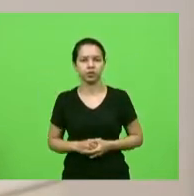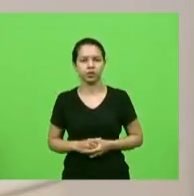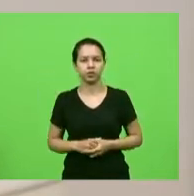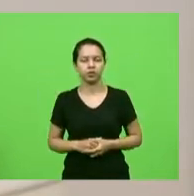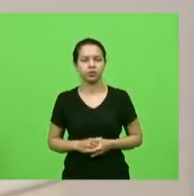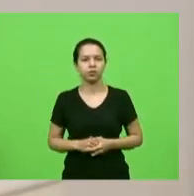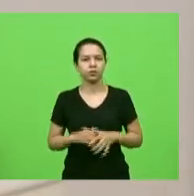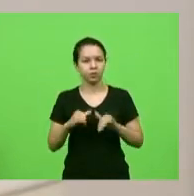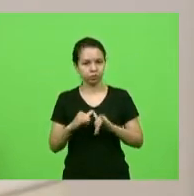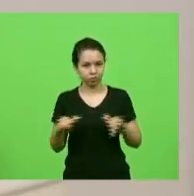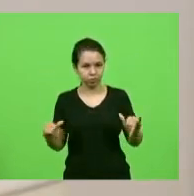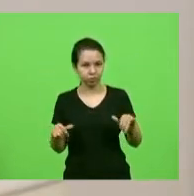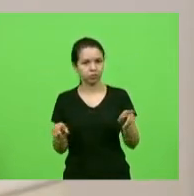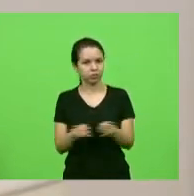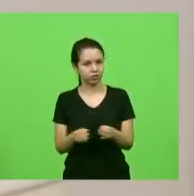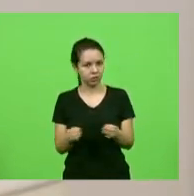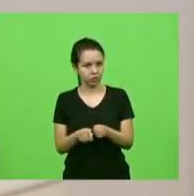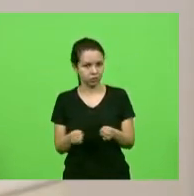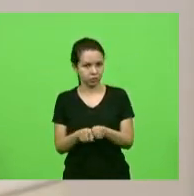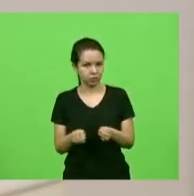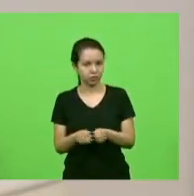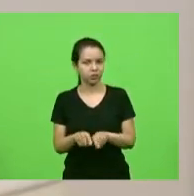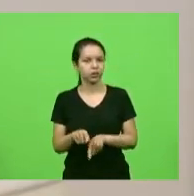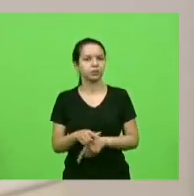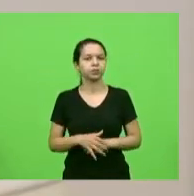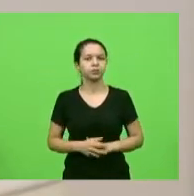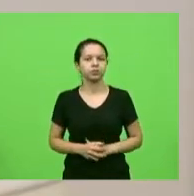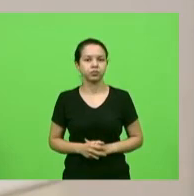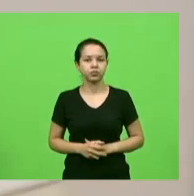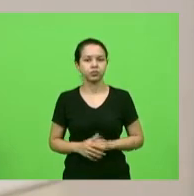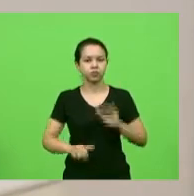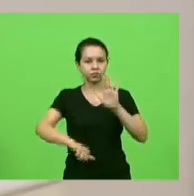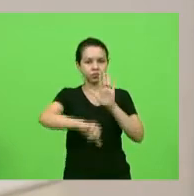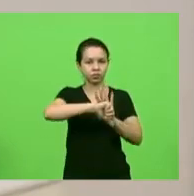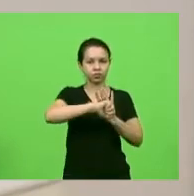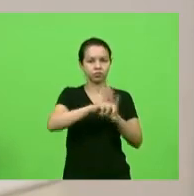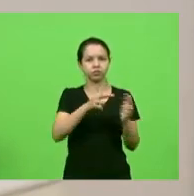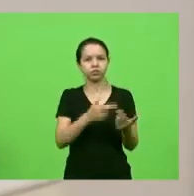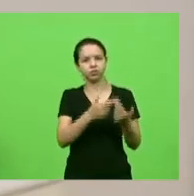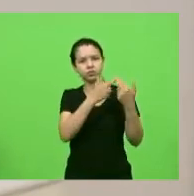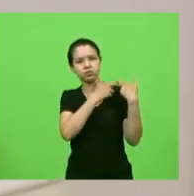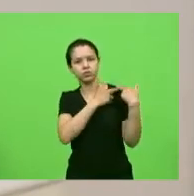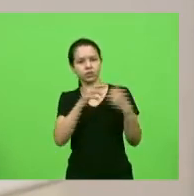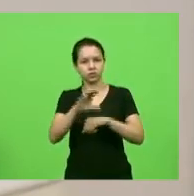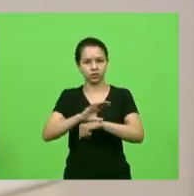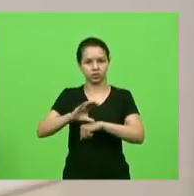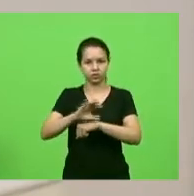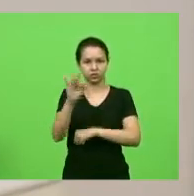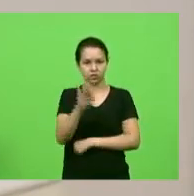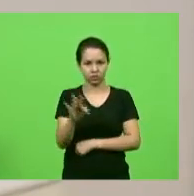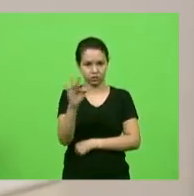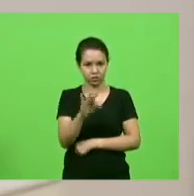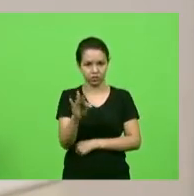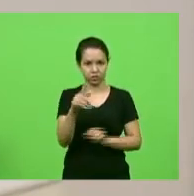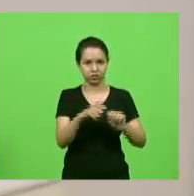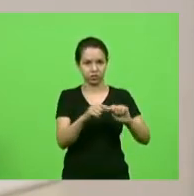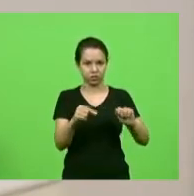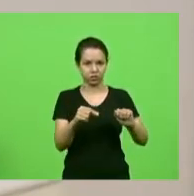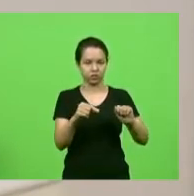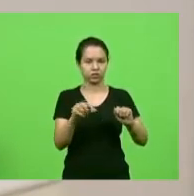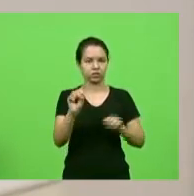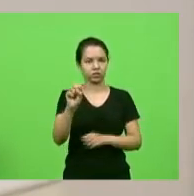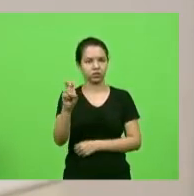como premissa, uma vez mais, que os crimes de responsabilidade, Constituição Federal, artigo 85.5, não